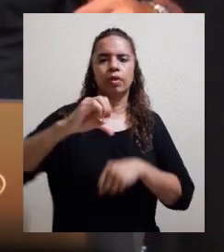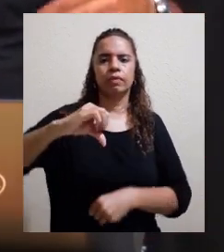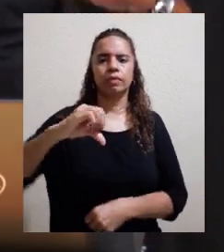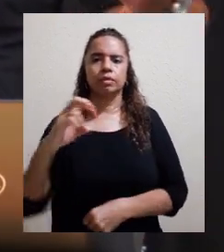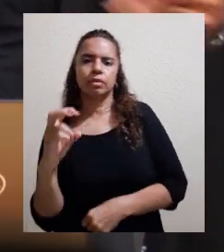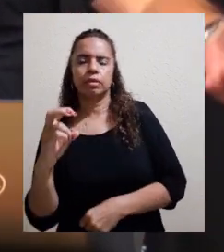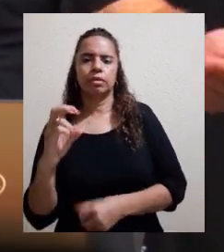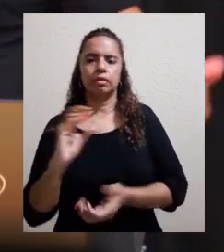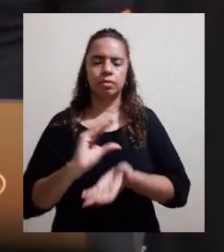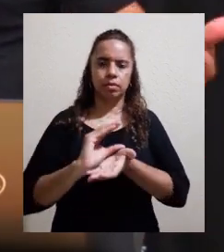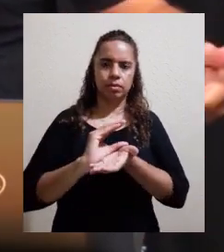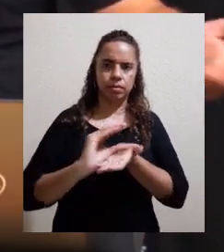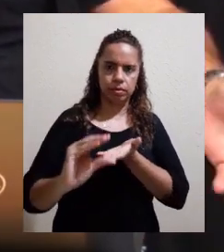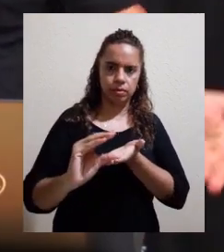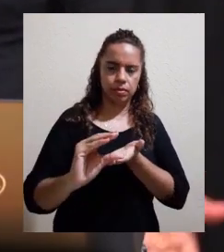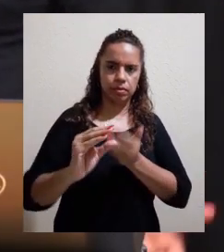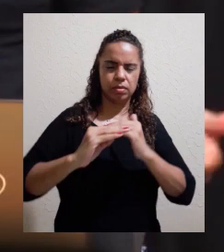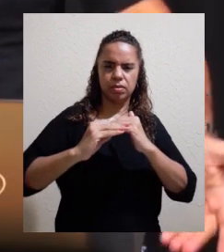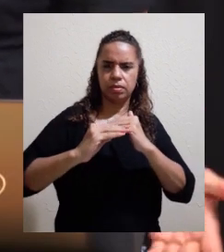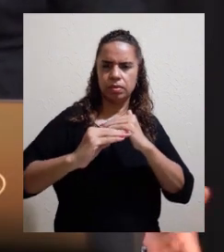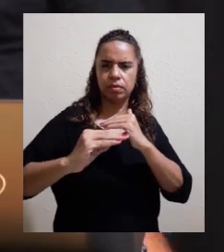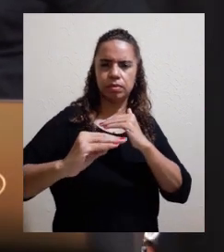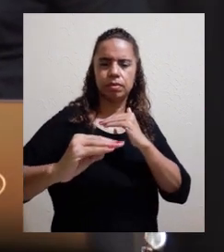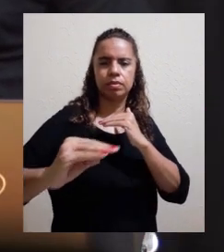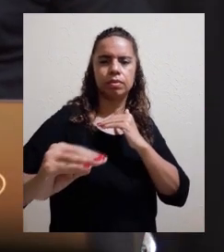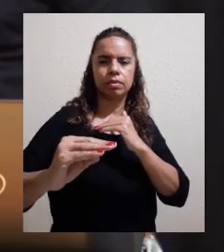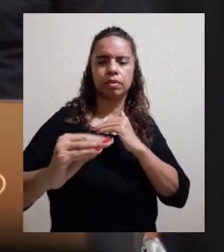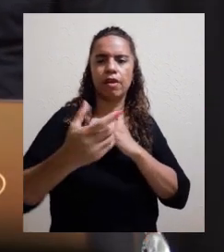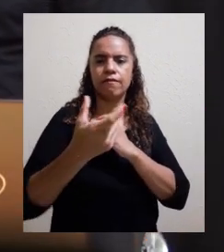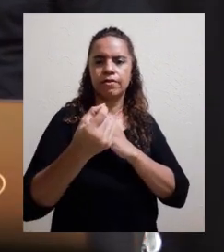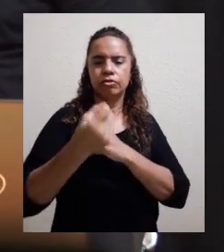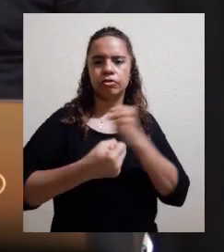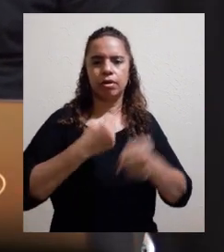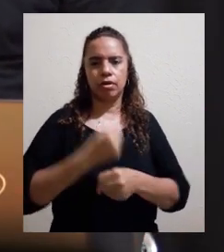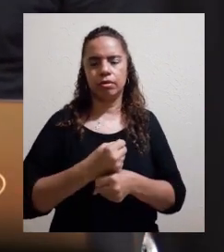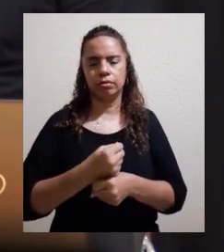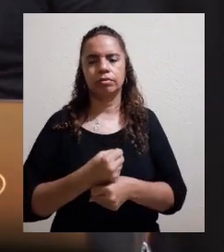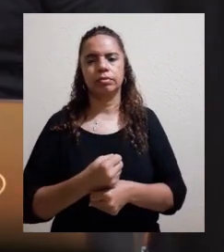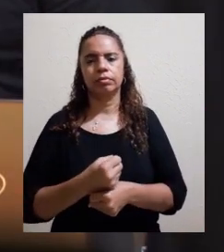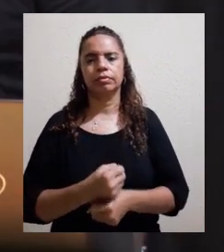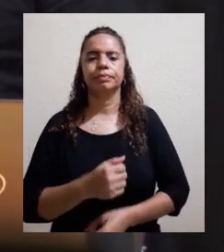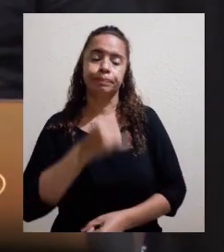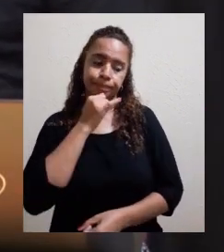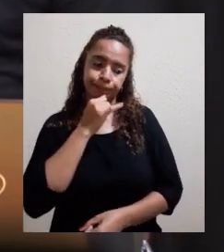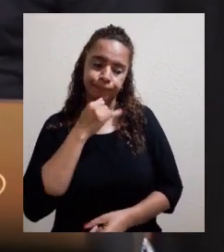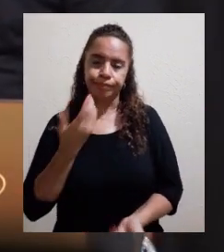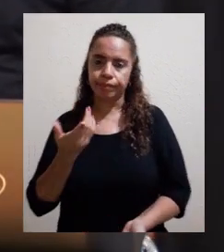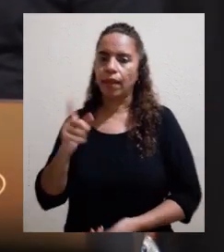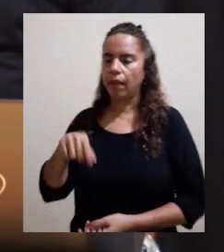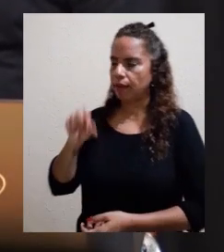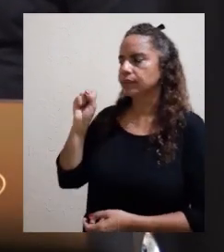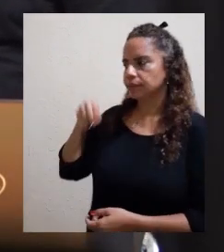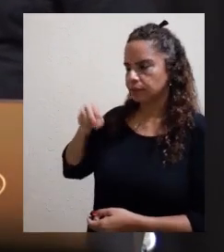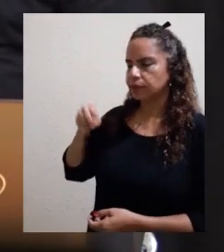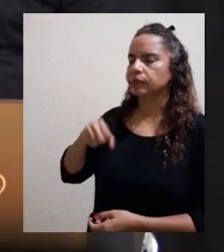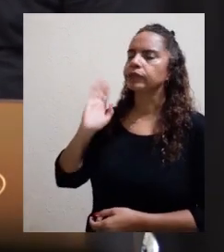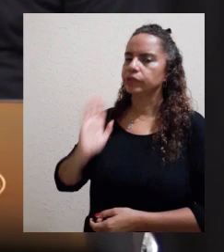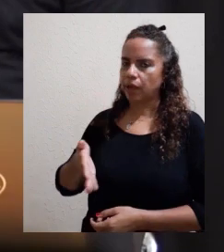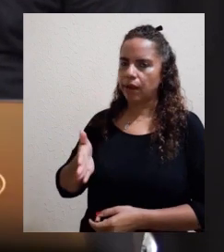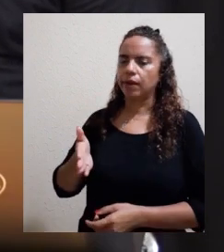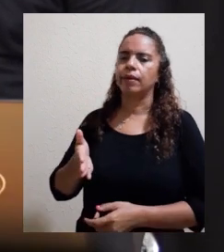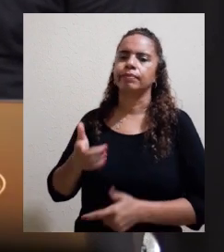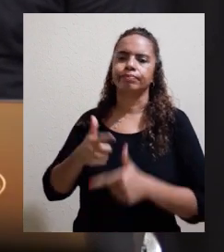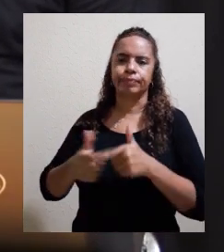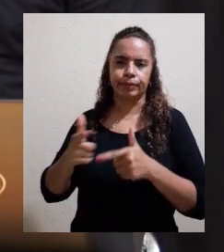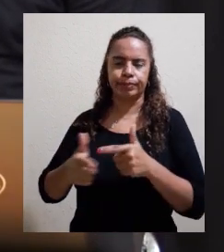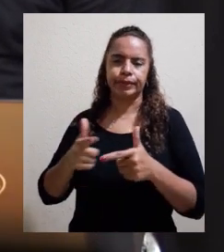gastos e que congela por 20 anos investimento em saúde e educação, por exemplo. Então, o que a gente estava comentando é que, sim, acho que já